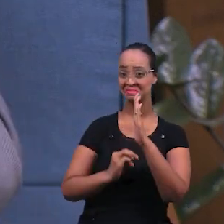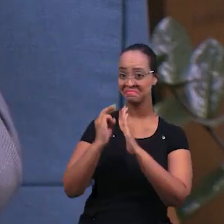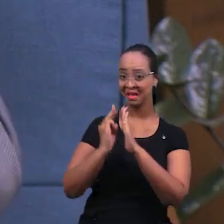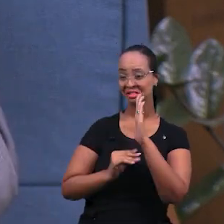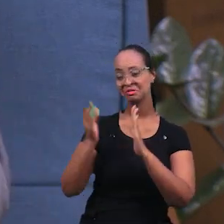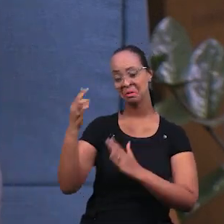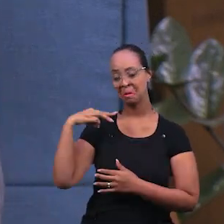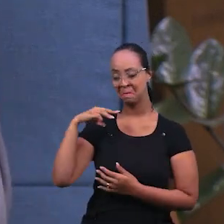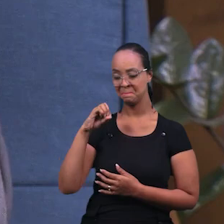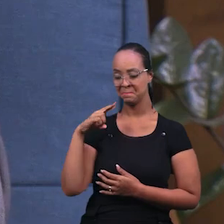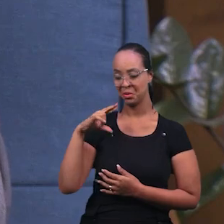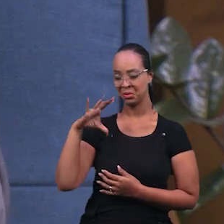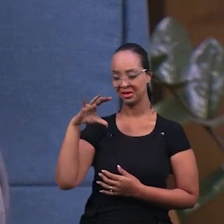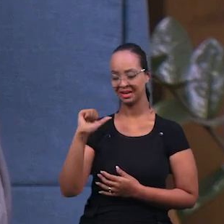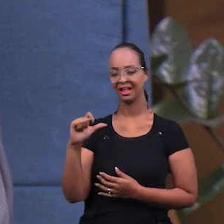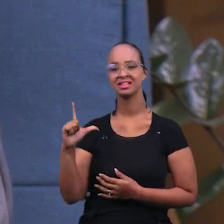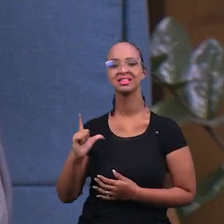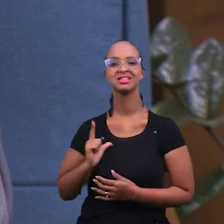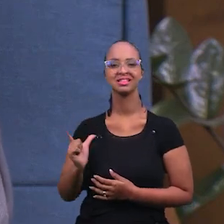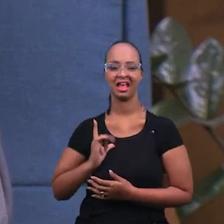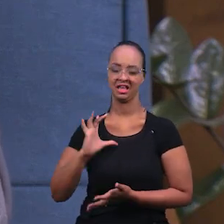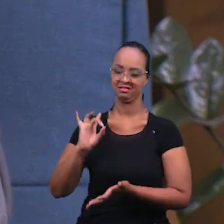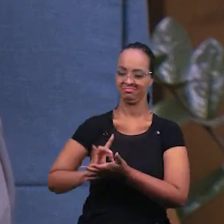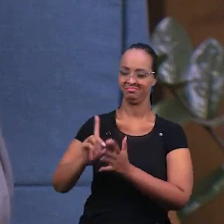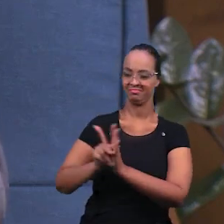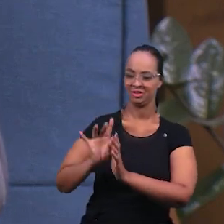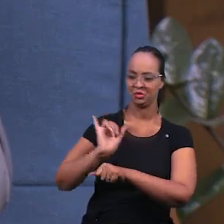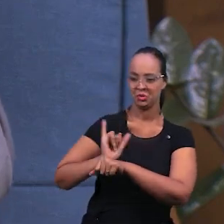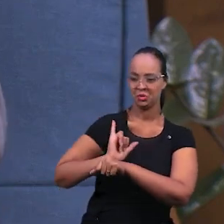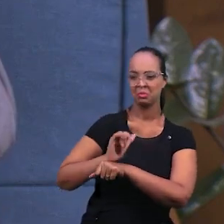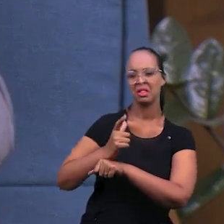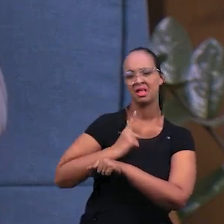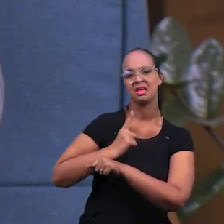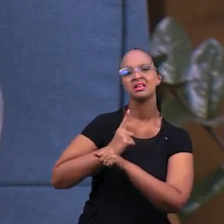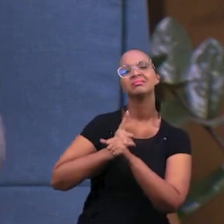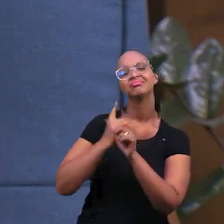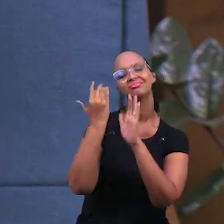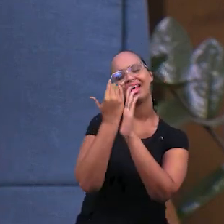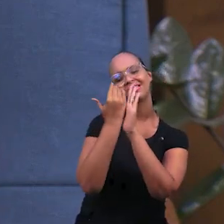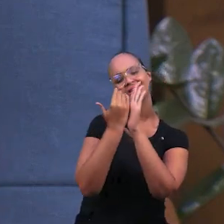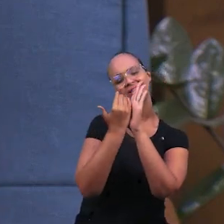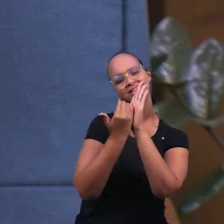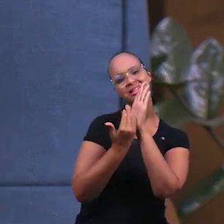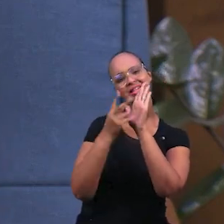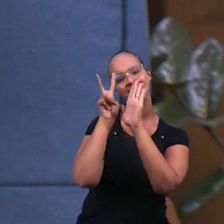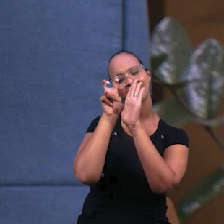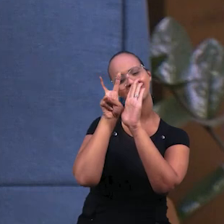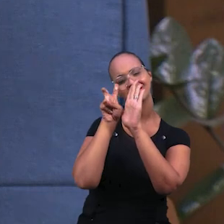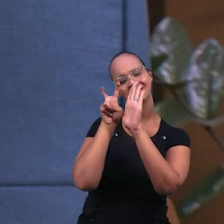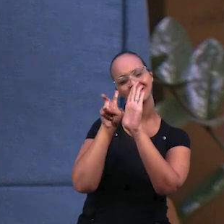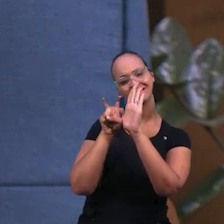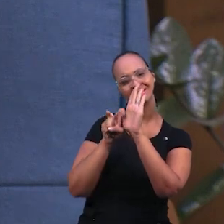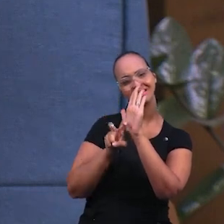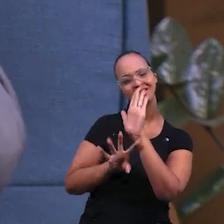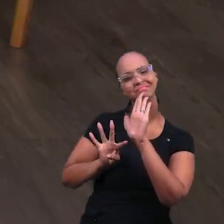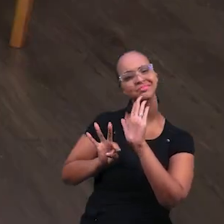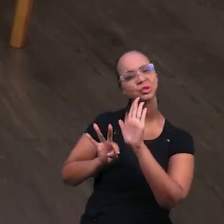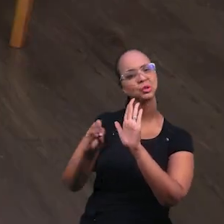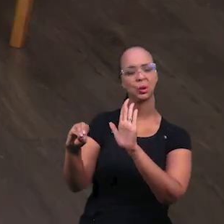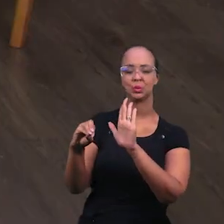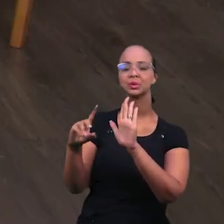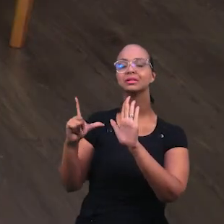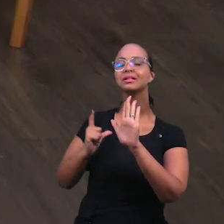Como a Mônica disse, no canal da Igreja Cristã Maranata no YouTube, há o playlist específico para esse tema. Todos os episódios.